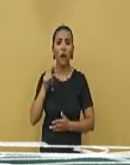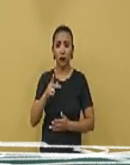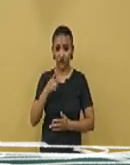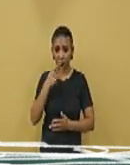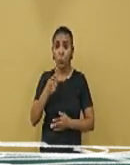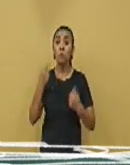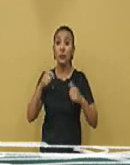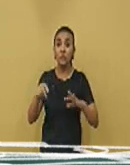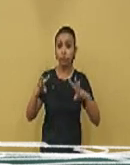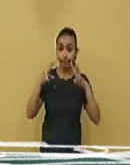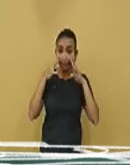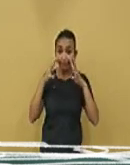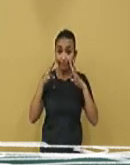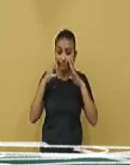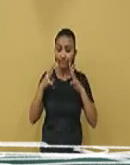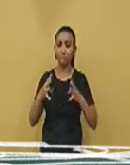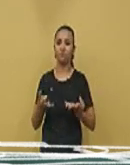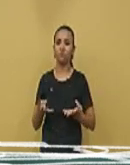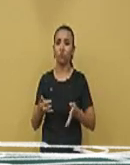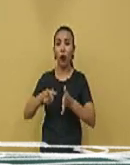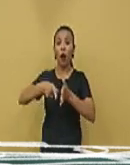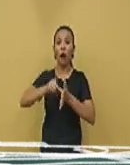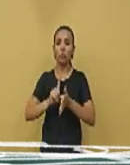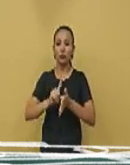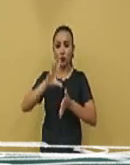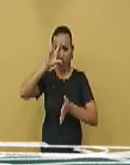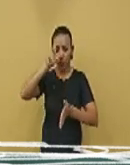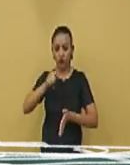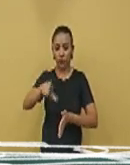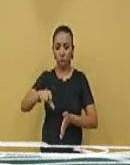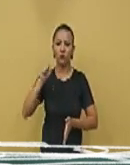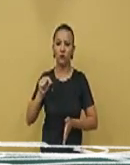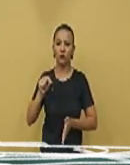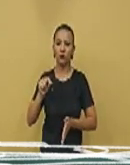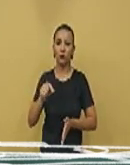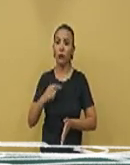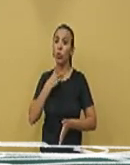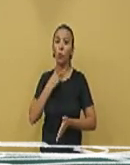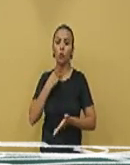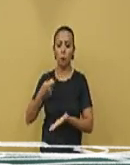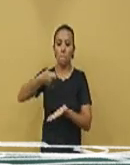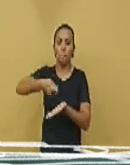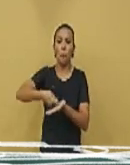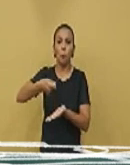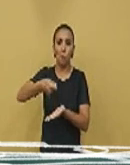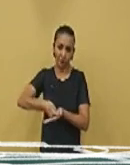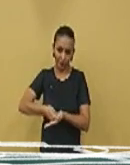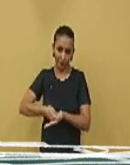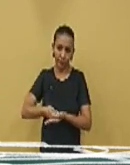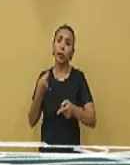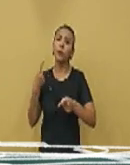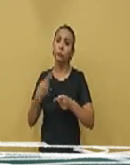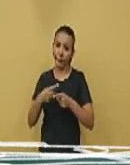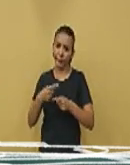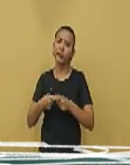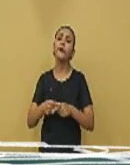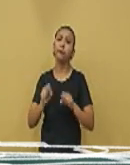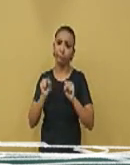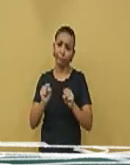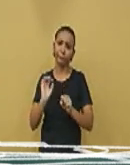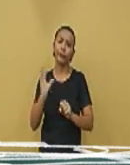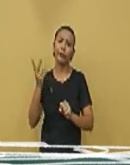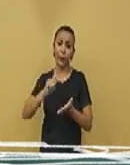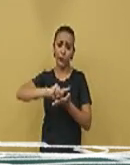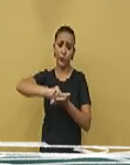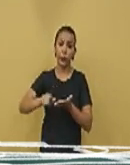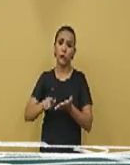ser ouvidas antes das tomadas de decisão. As tomadas de decisão não podem ser impostas, né, porque isso é típico de uma